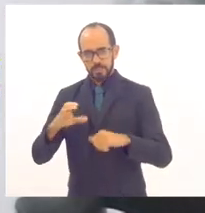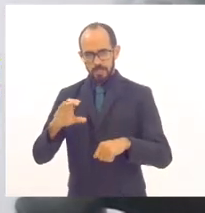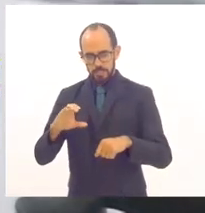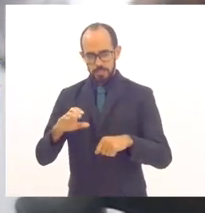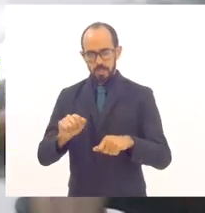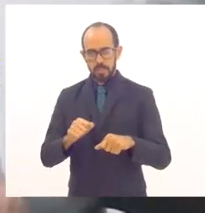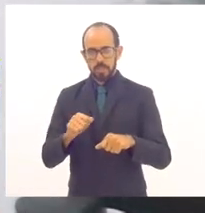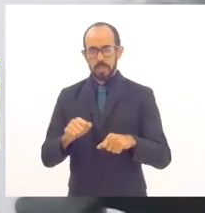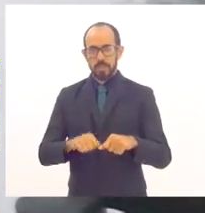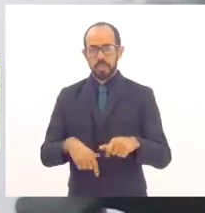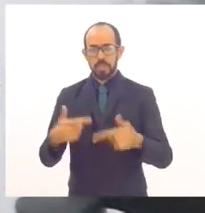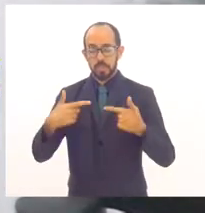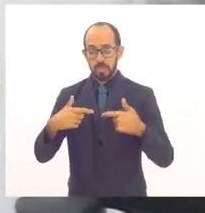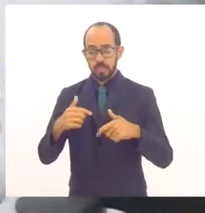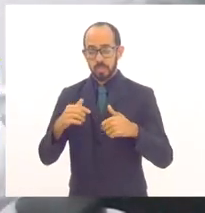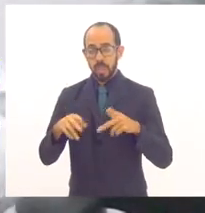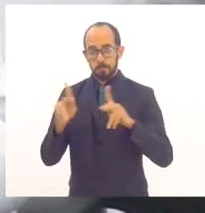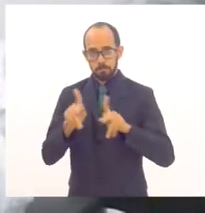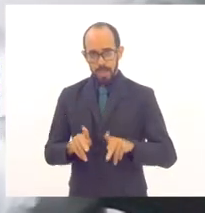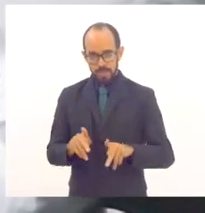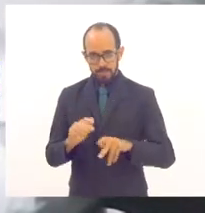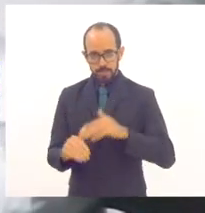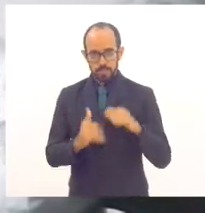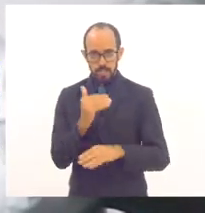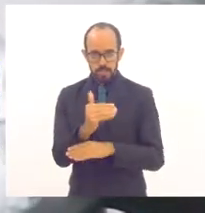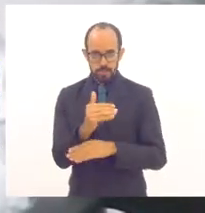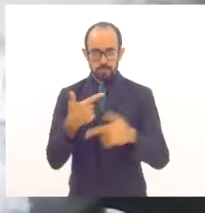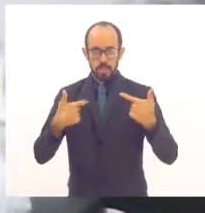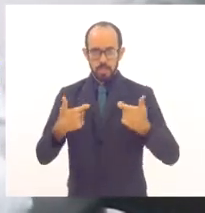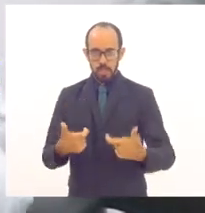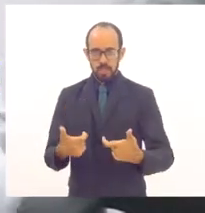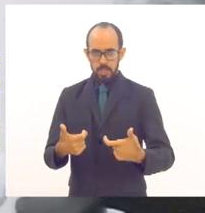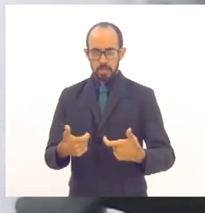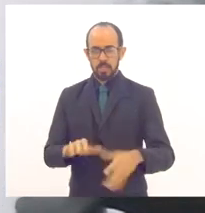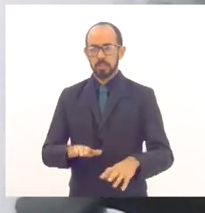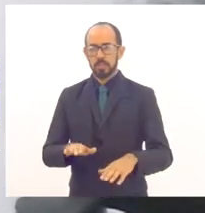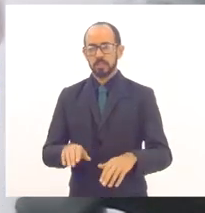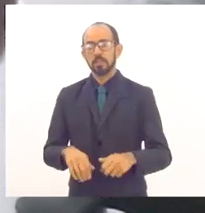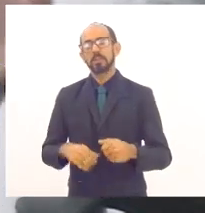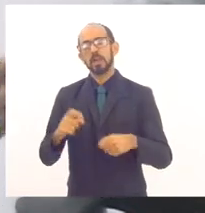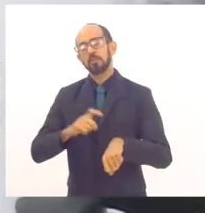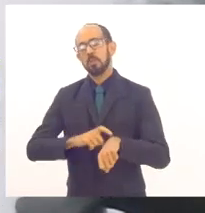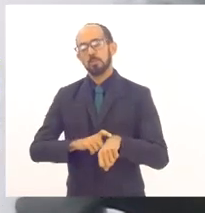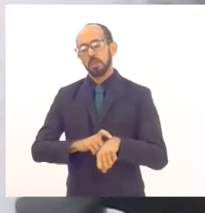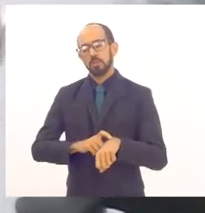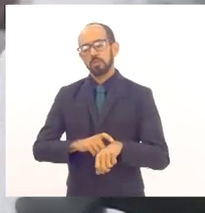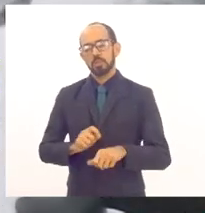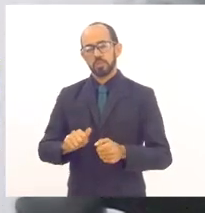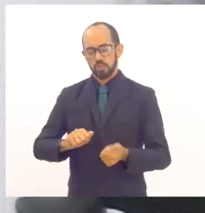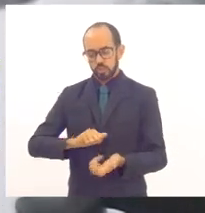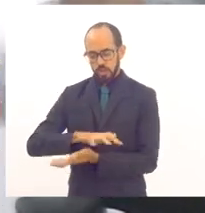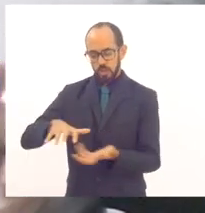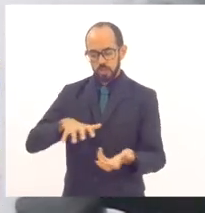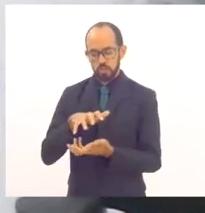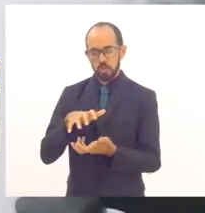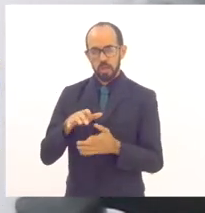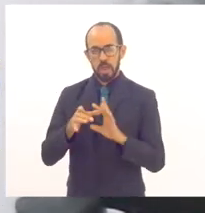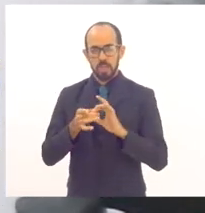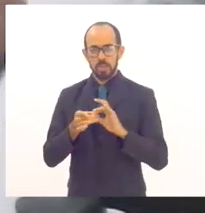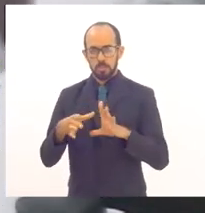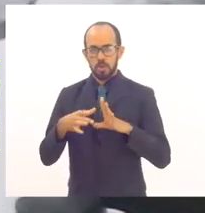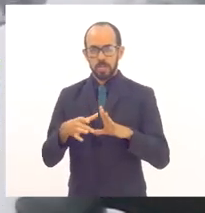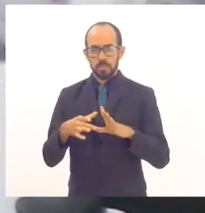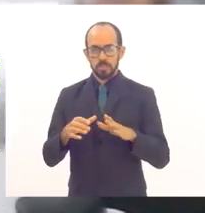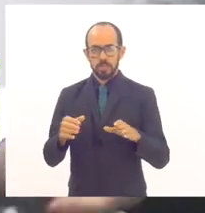forte do que as armas. E eu acho que está chegando a hora da gente dar uma virada e restaurar a democracia